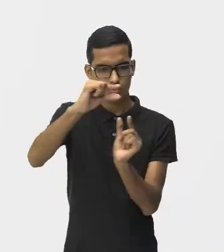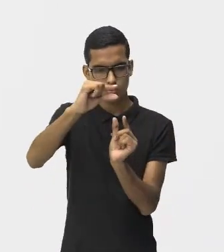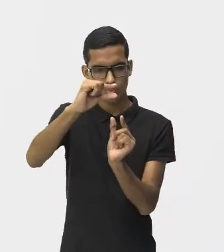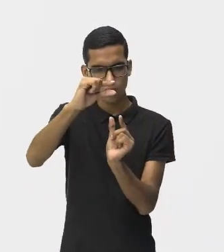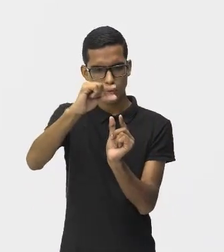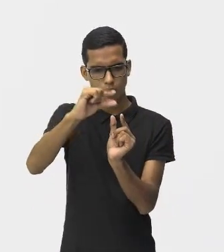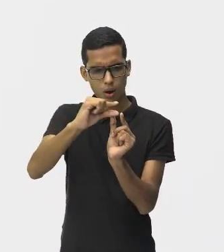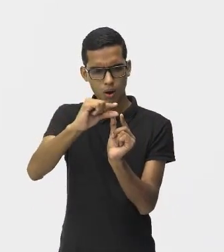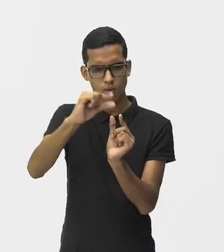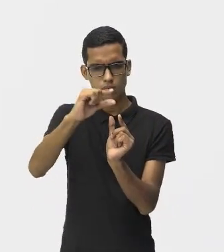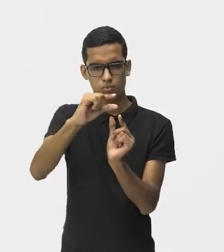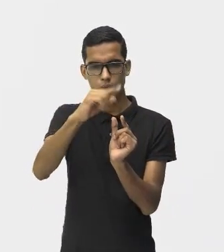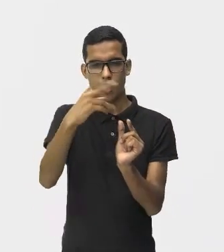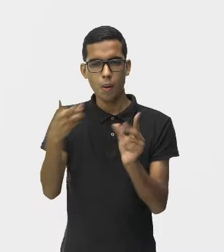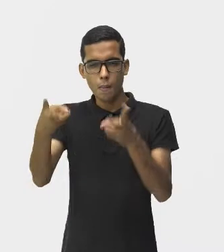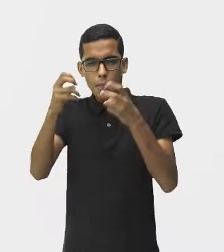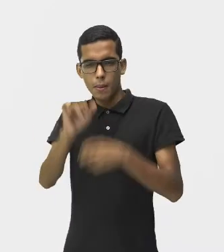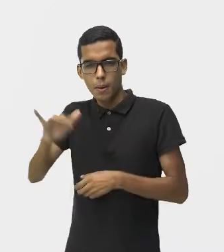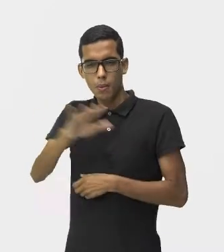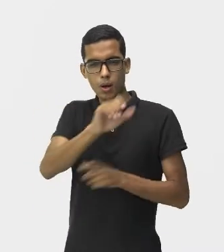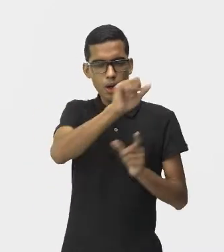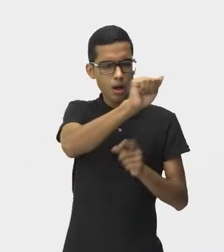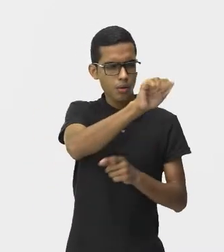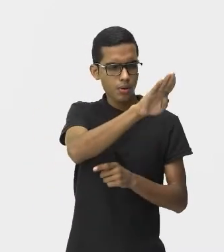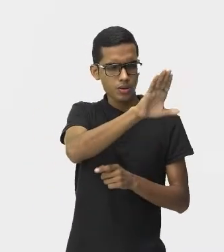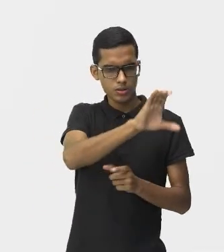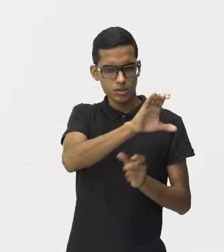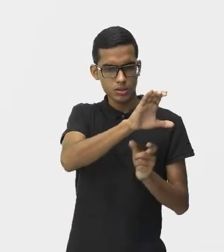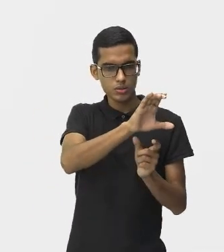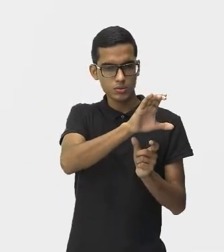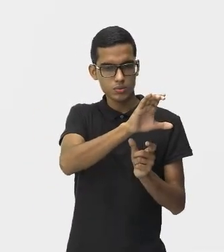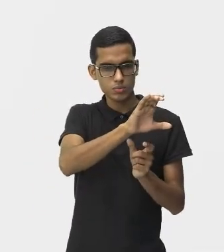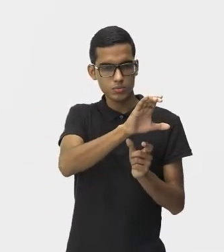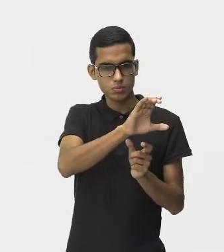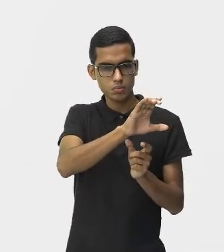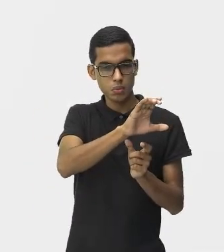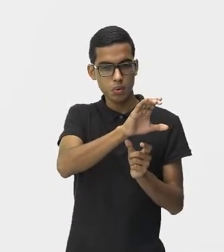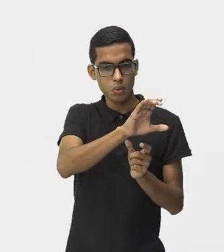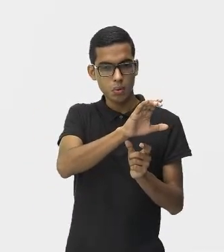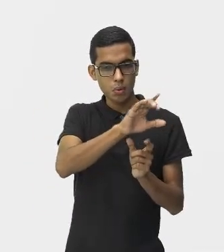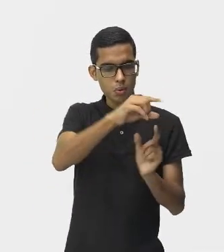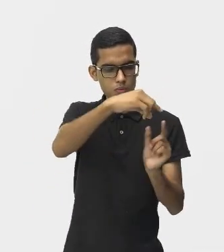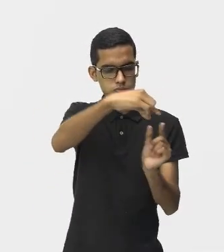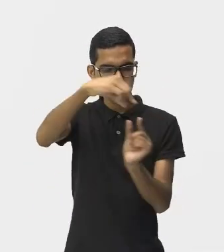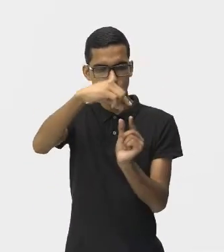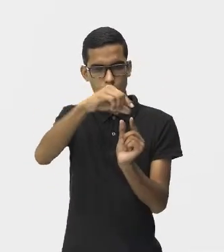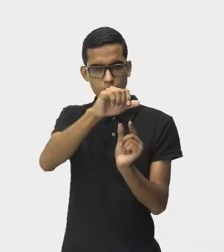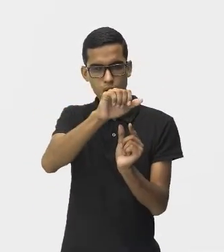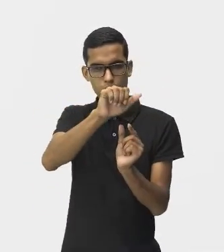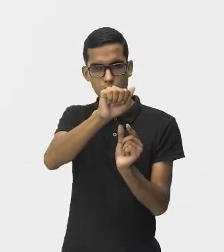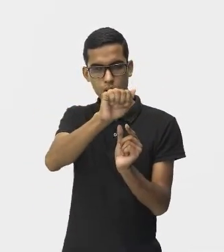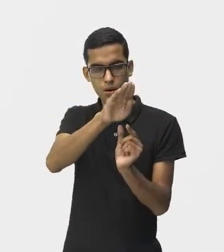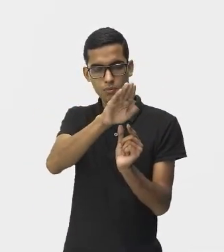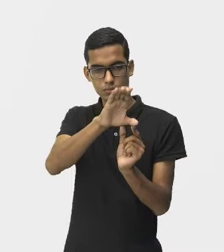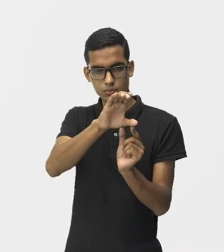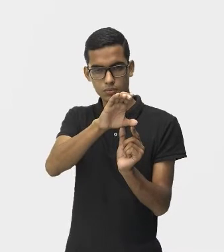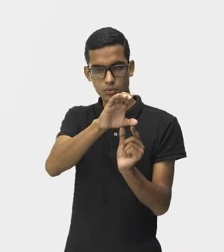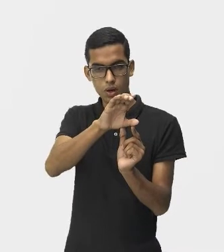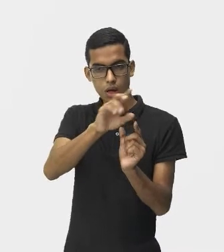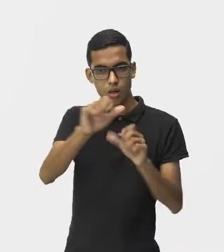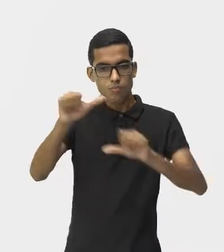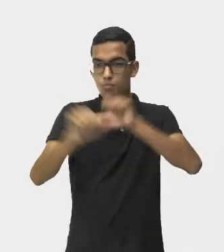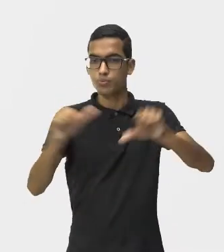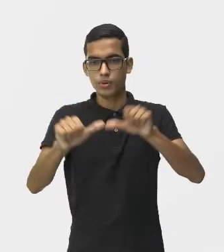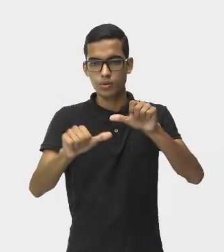inversão. As consequências afetam a prole ali do indivíduo, tá? Então aqui a gente tem um exemplo desse tipo